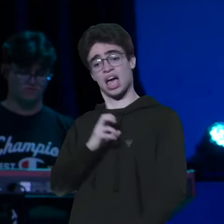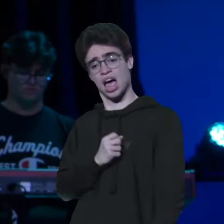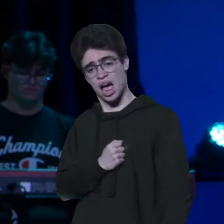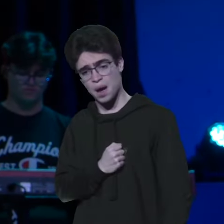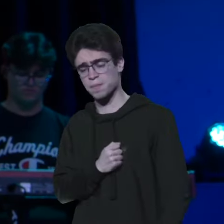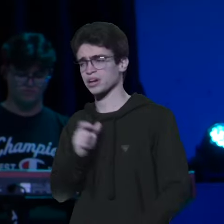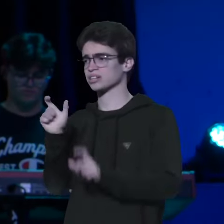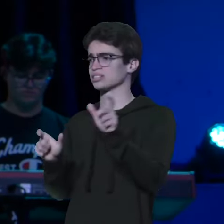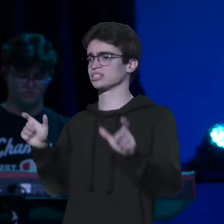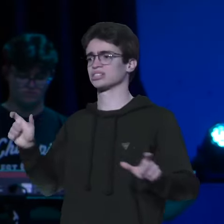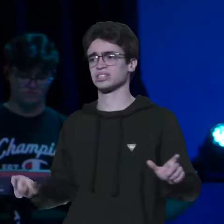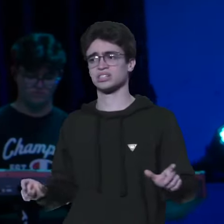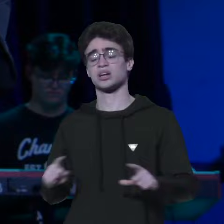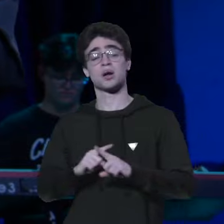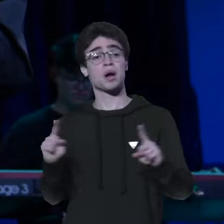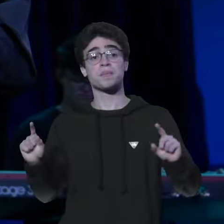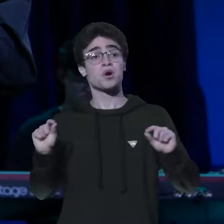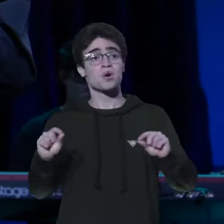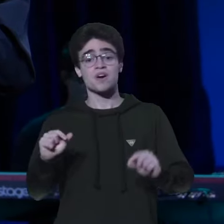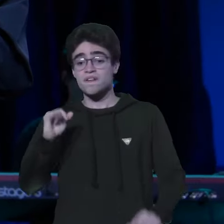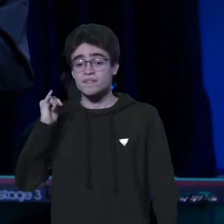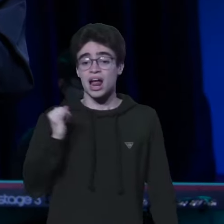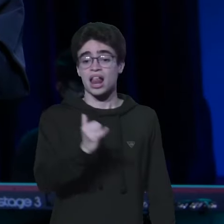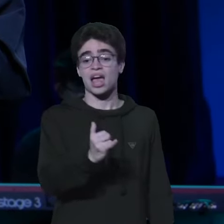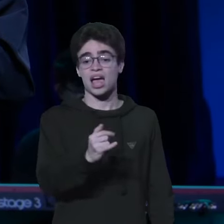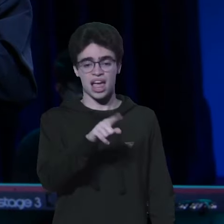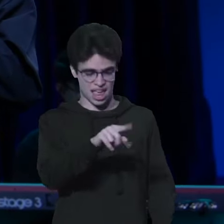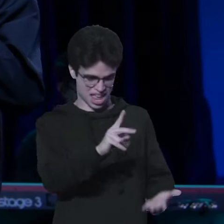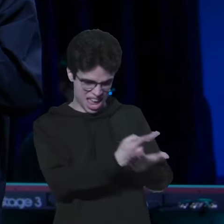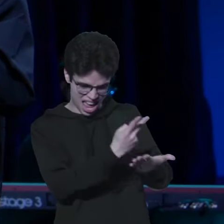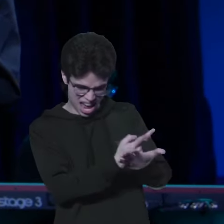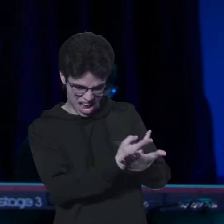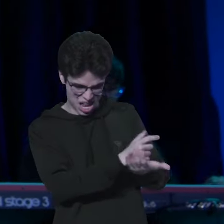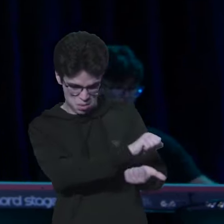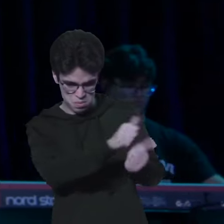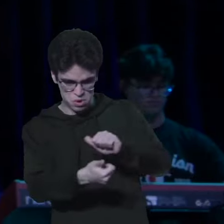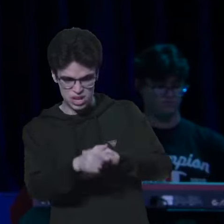aceitar. Mas nós não podemos dizer que o errado é certo.